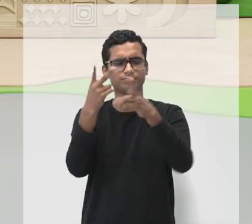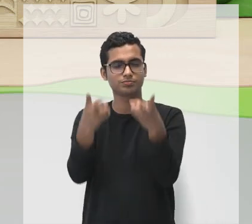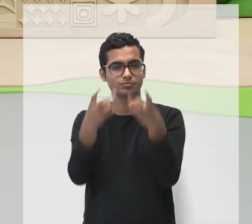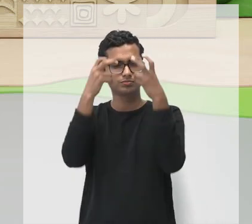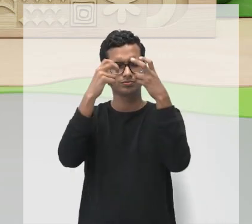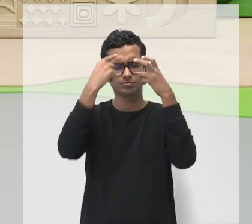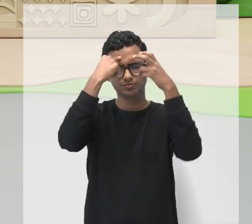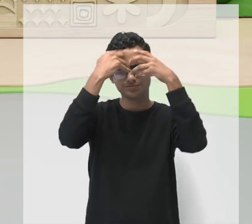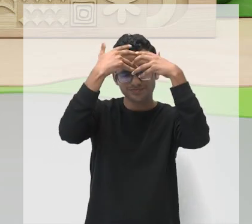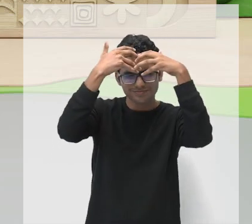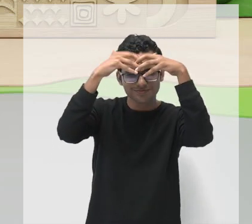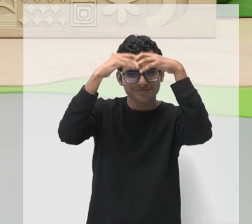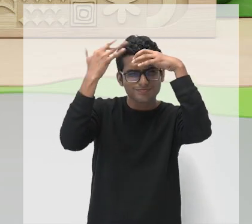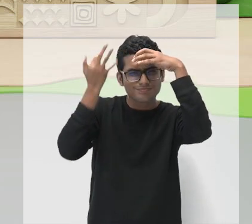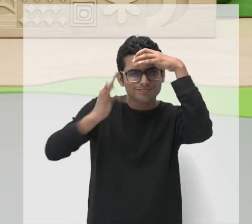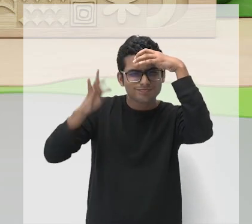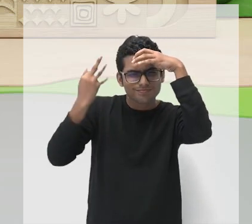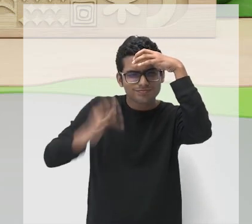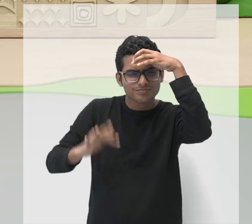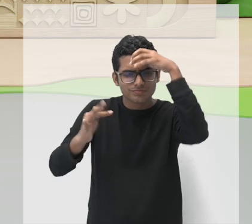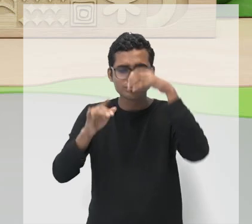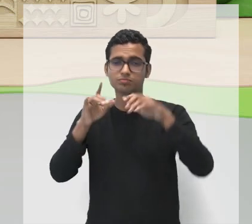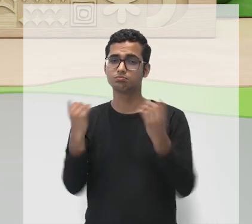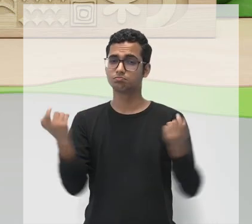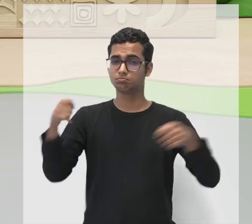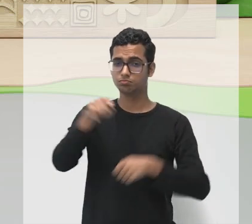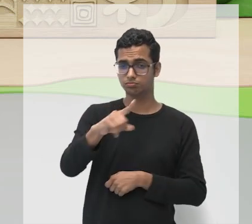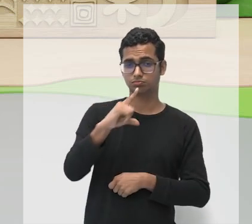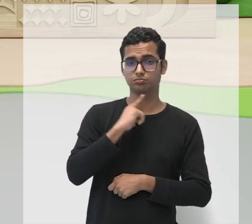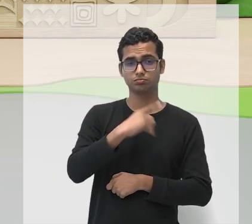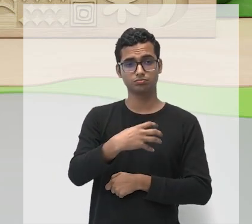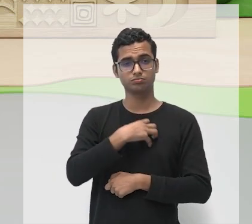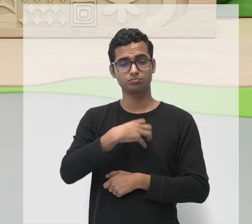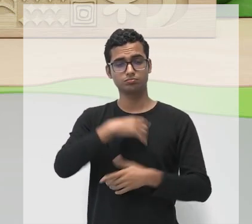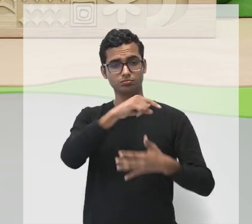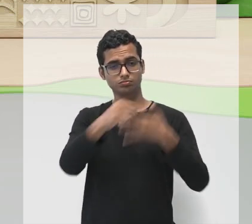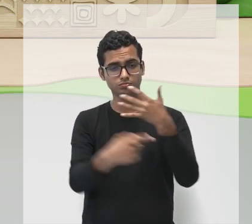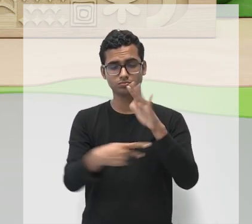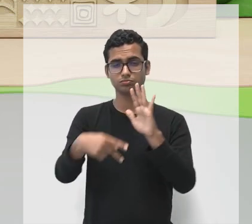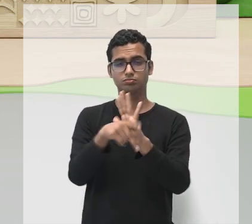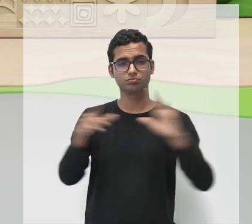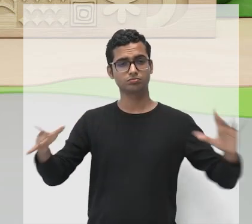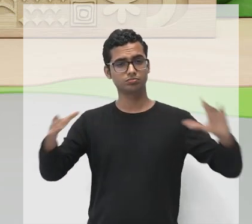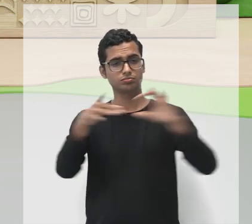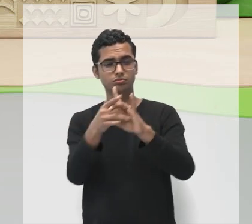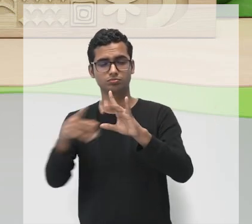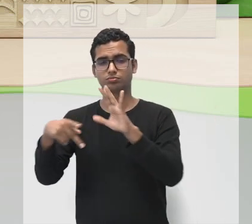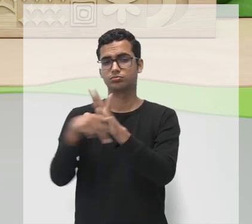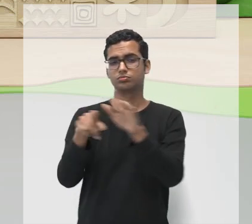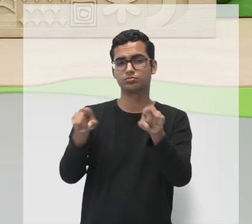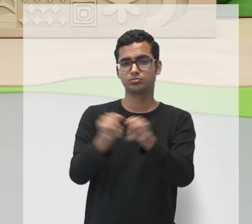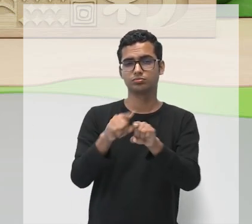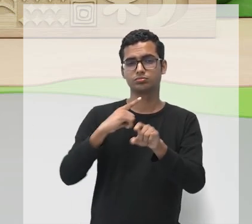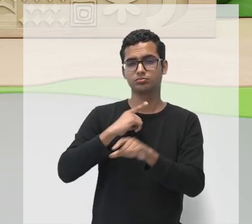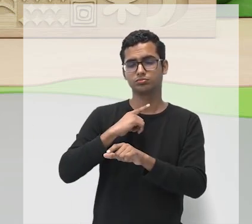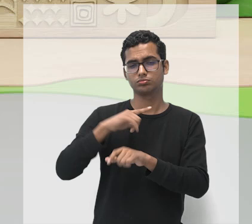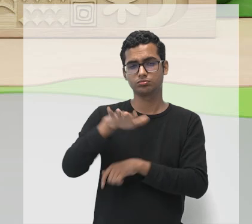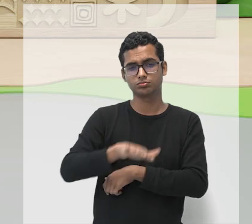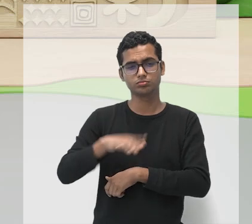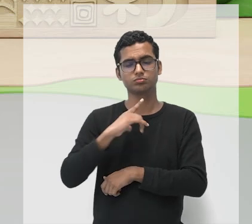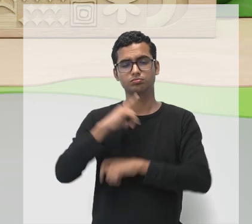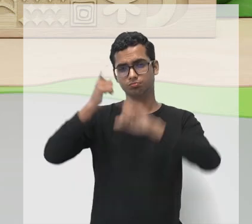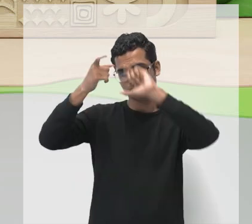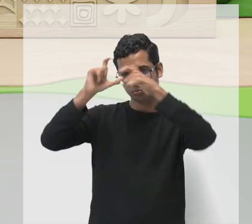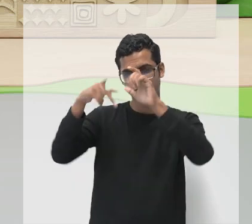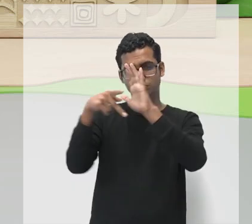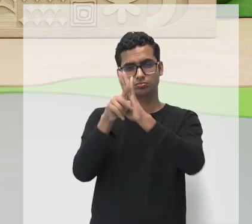muito a cabeça. Pode ser que você esteja com alguns sintomas ligados a essa questão do